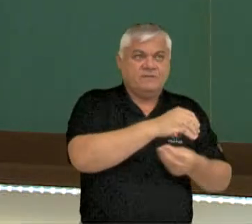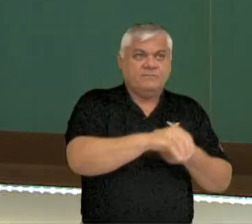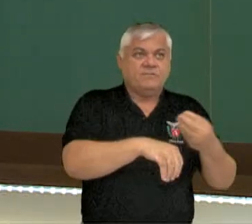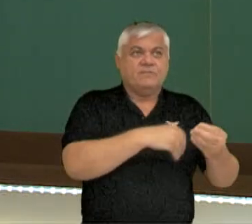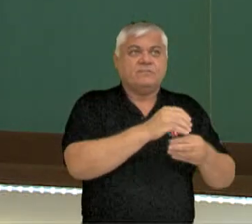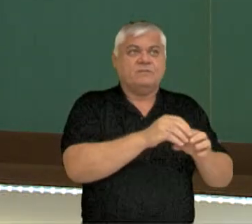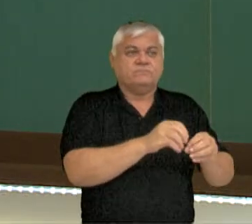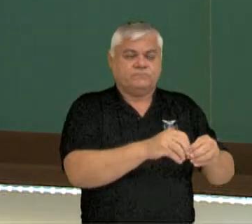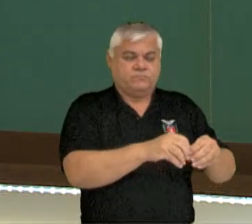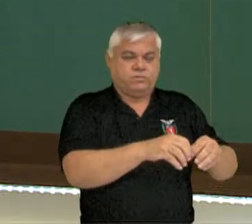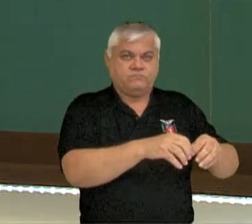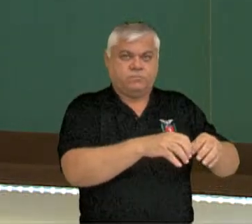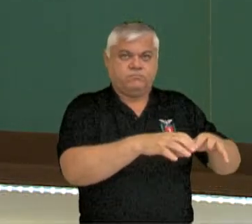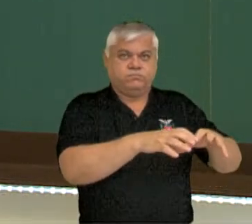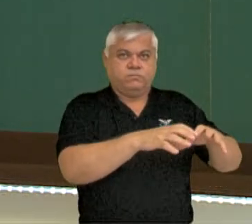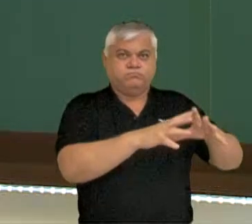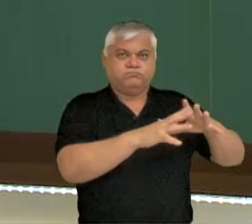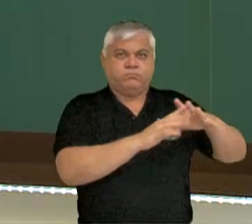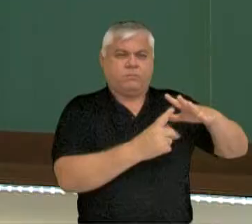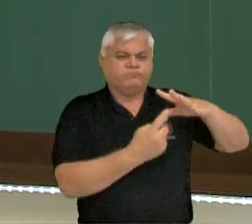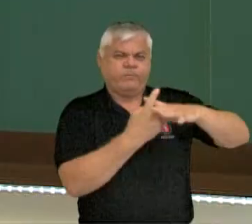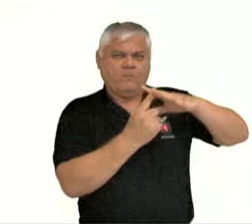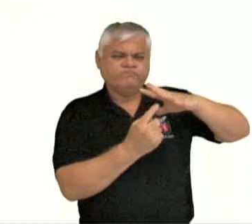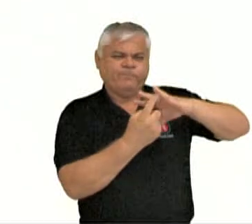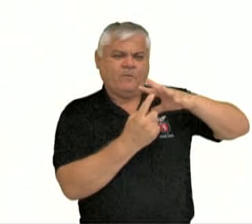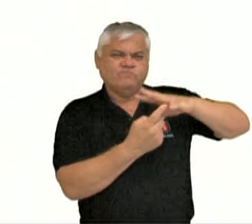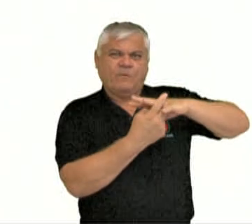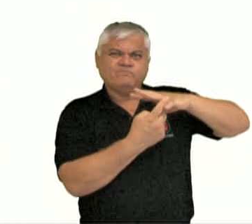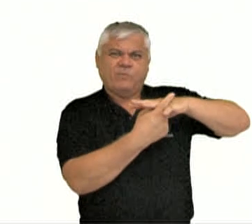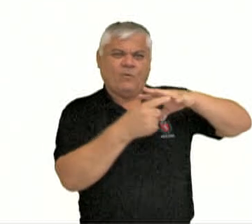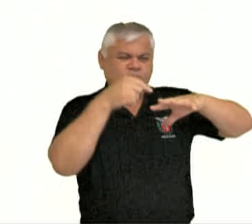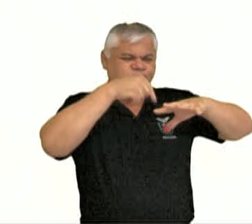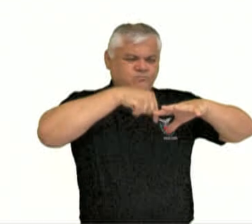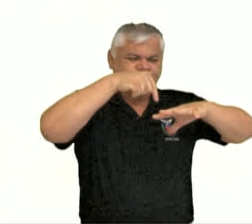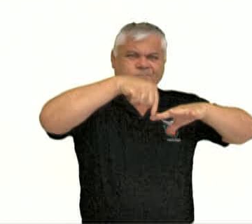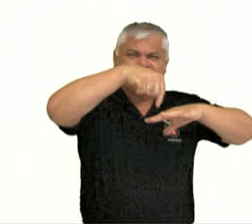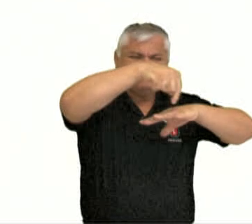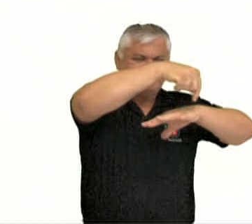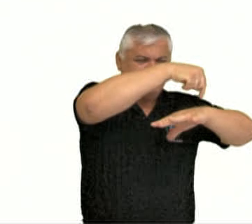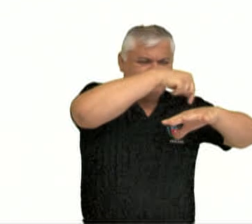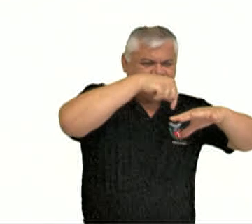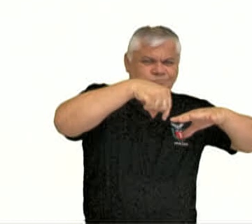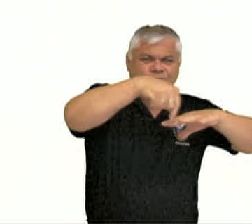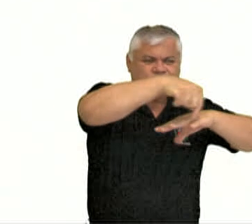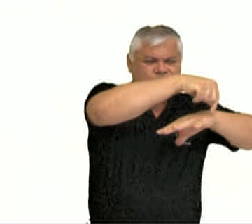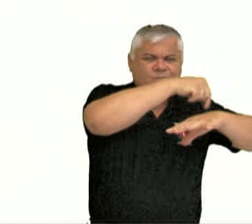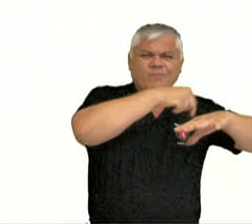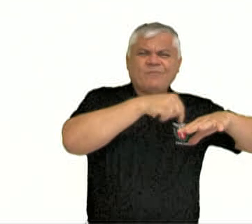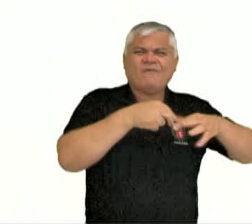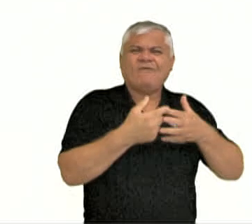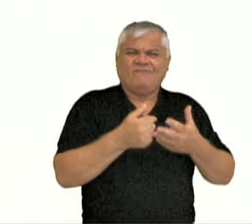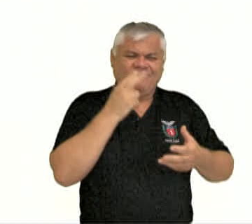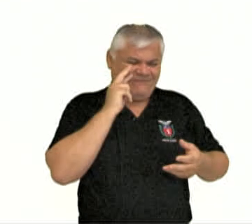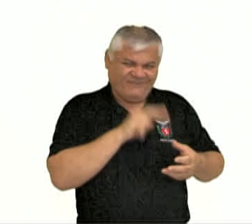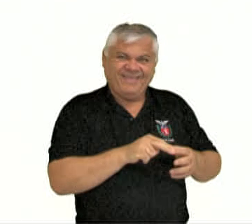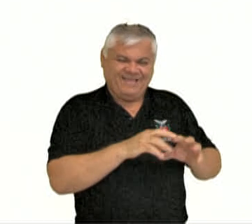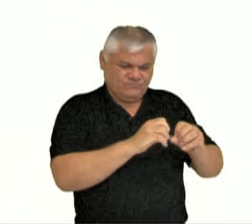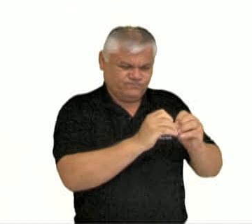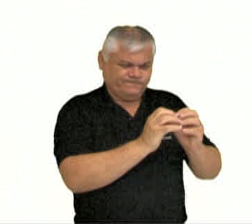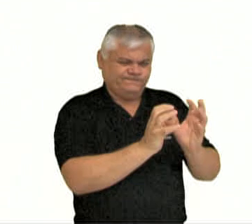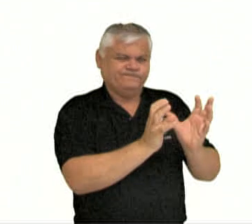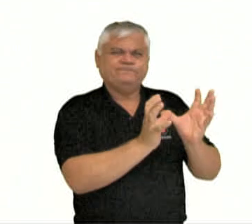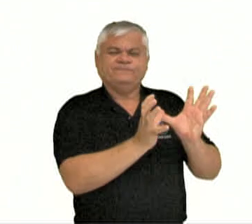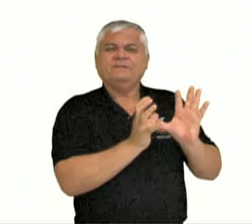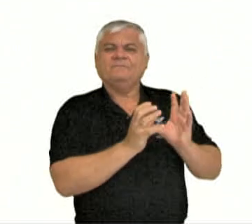depois, fazem o processo de fermentação, que é a forma de obtenção de alimento, gerando então um carboidrato.